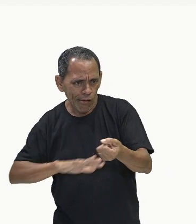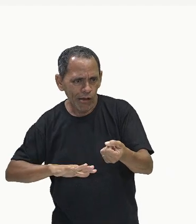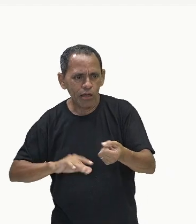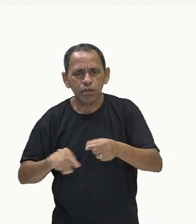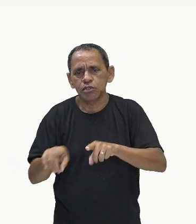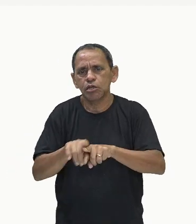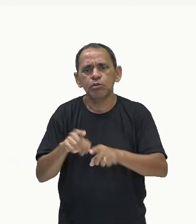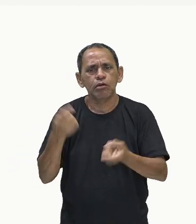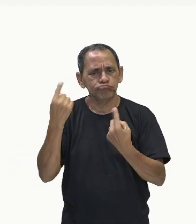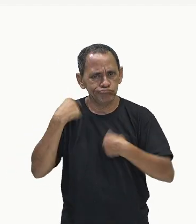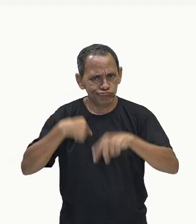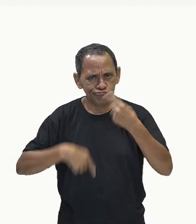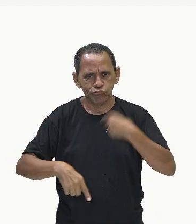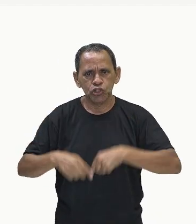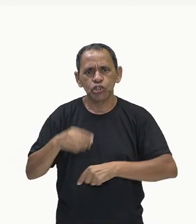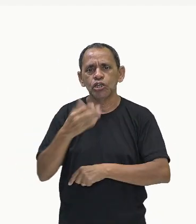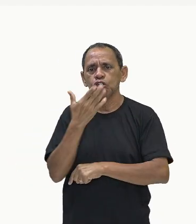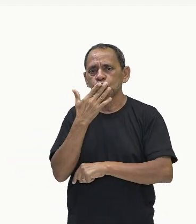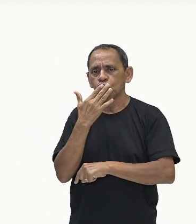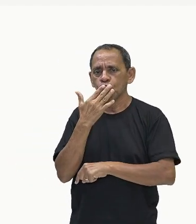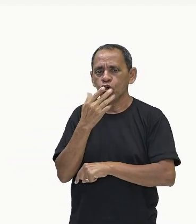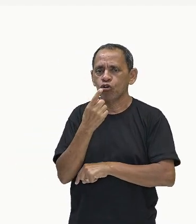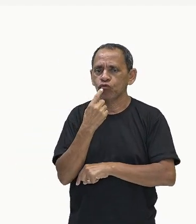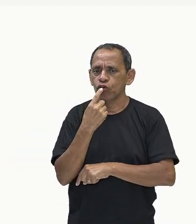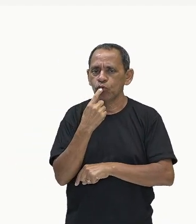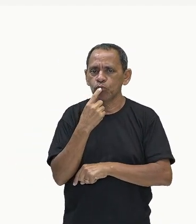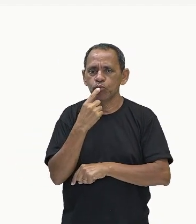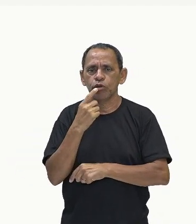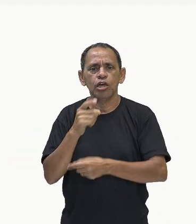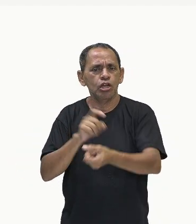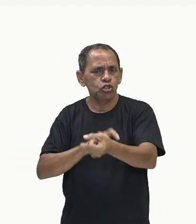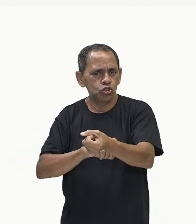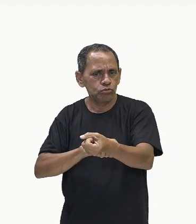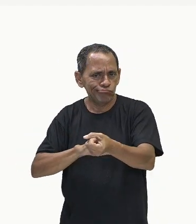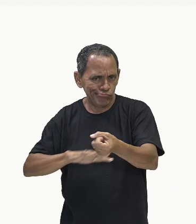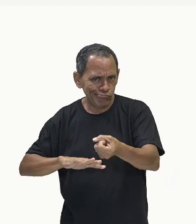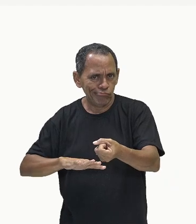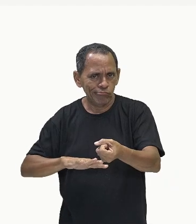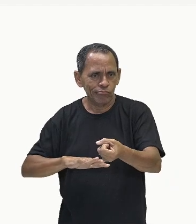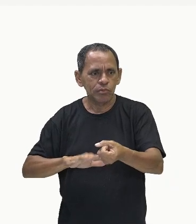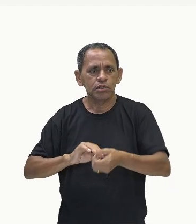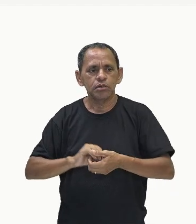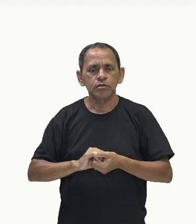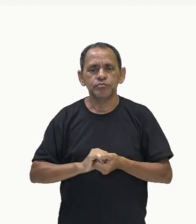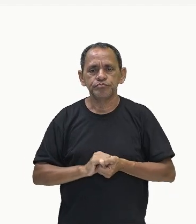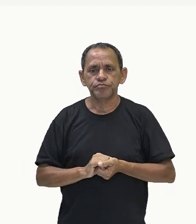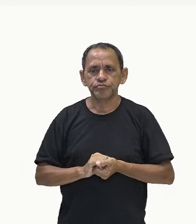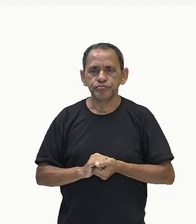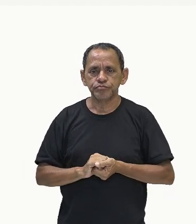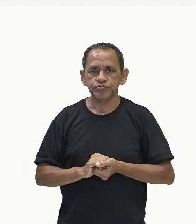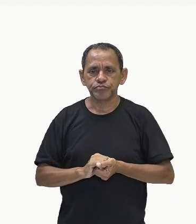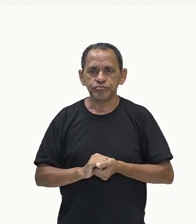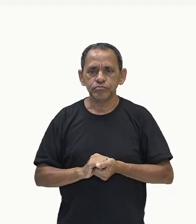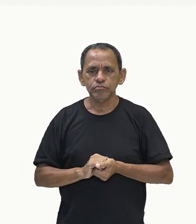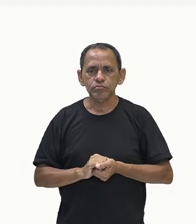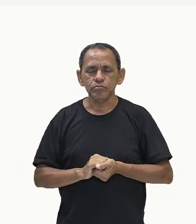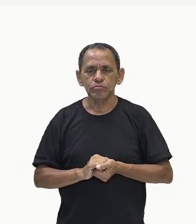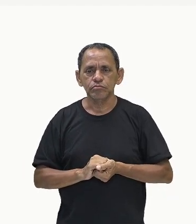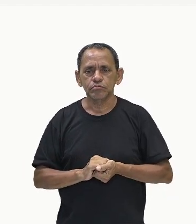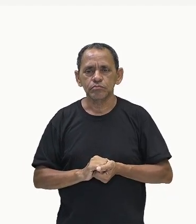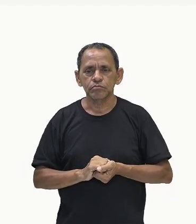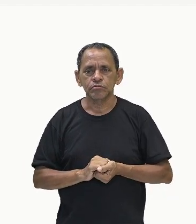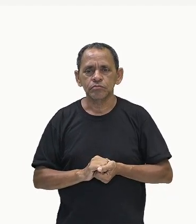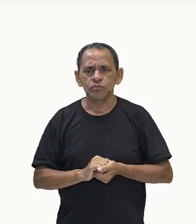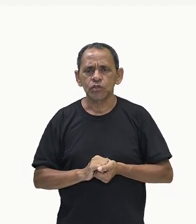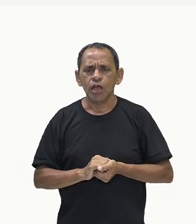Essa cor vermelha do sangue, ela é feita, ela é assim, a